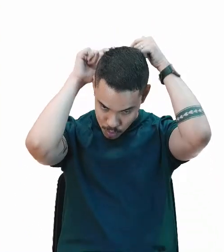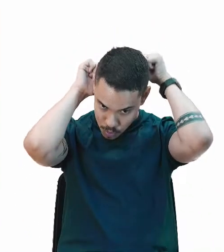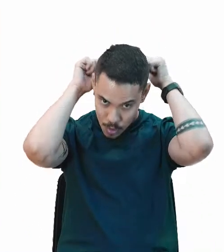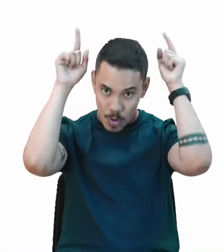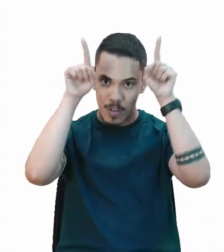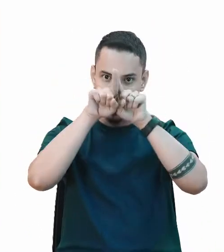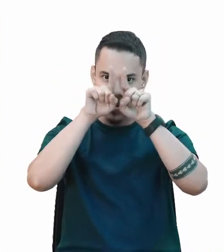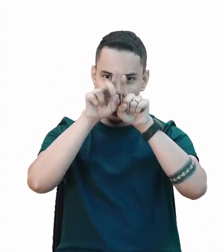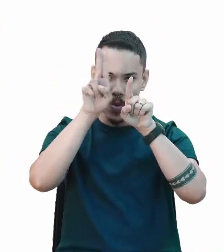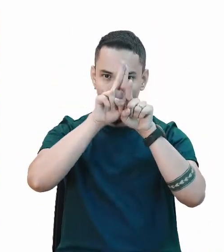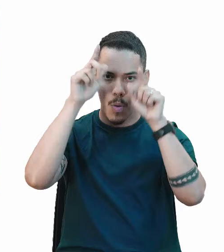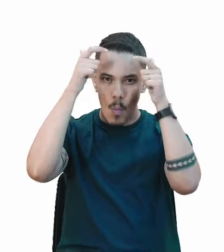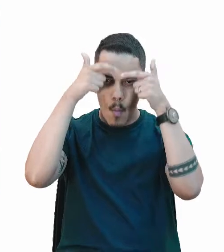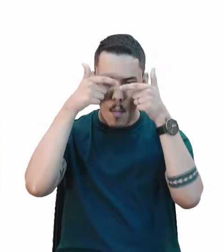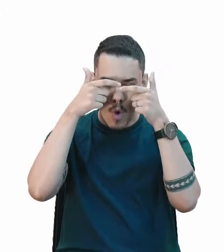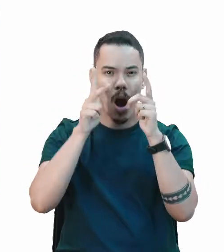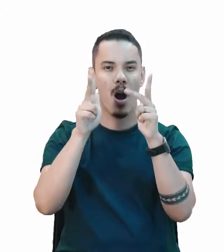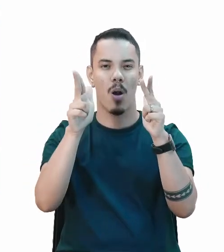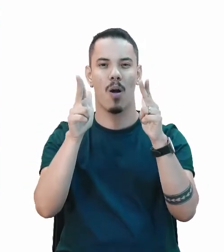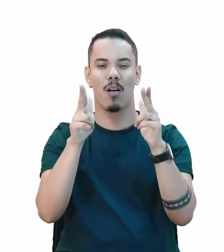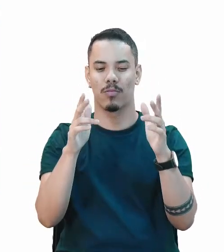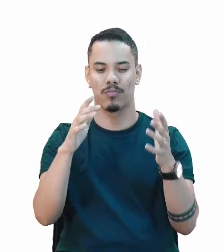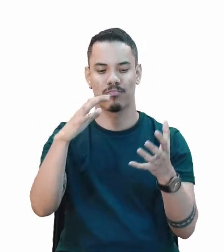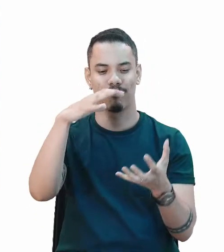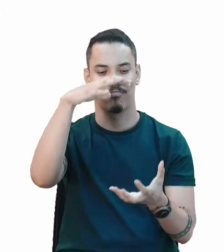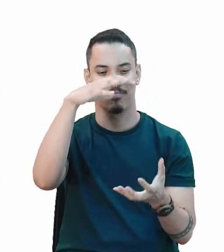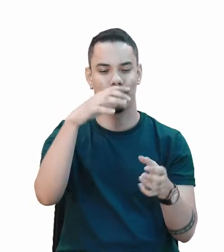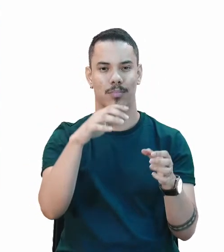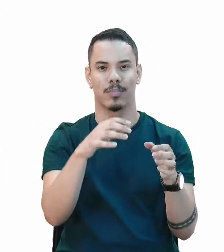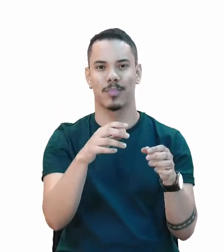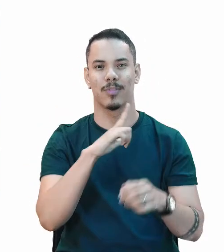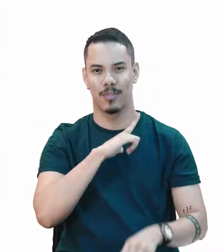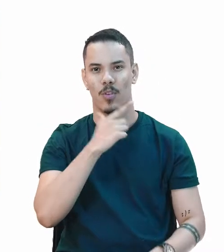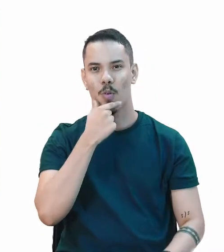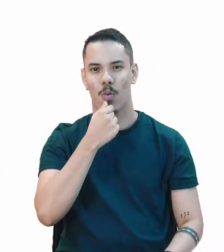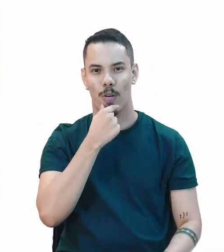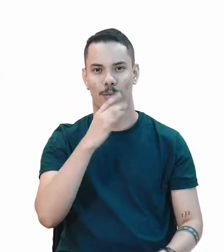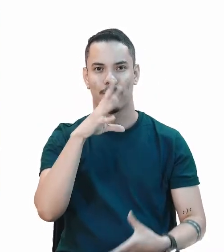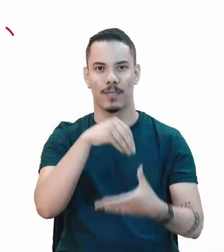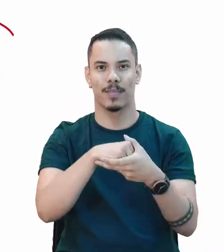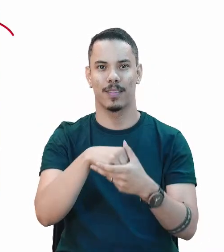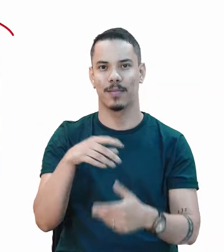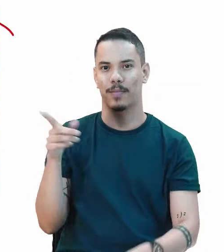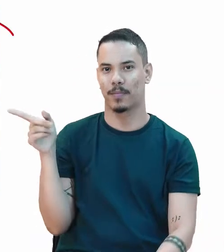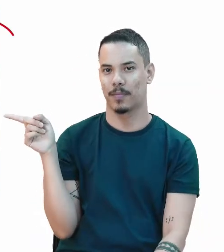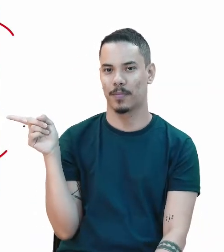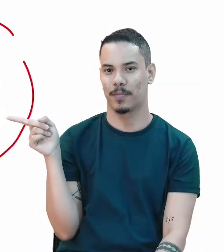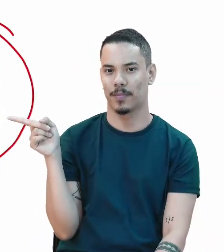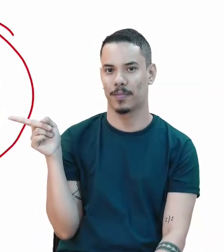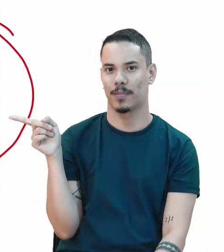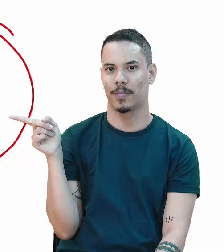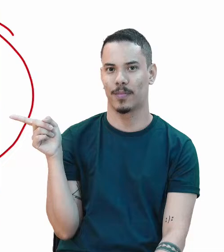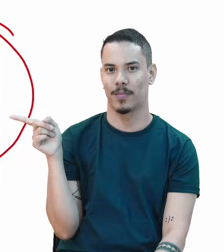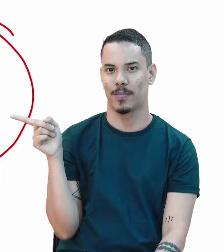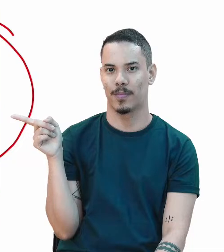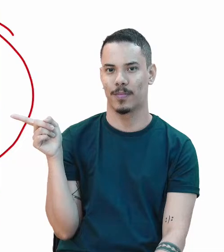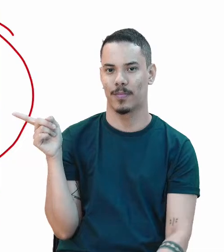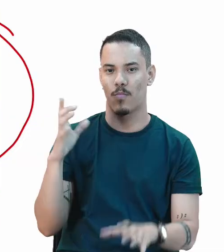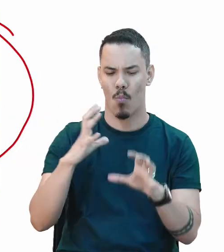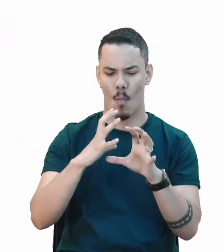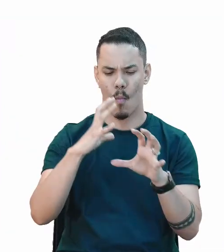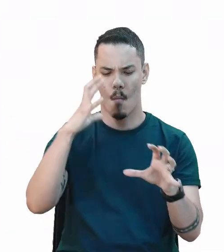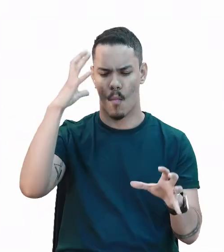Então aqui, ó, temos Diógenes dentro do seu barril e Alexandre Magno indo